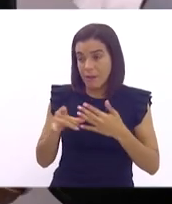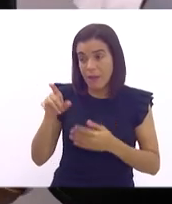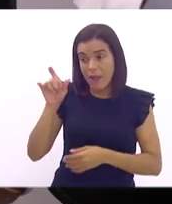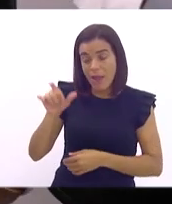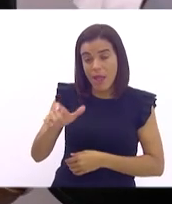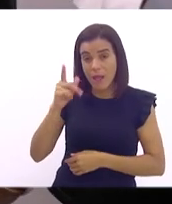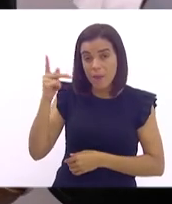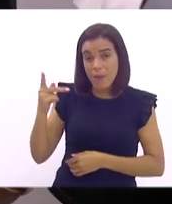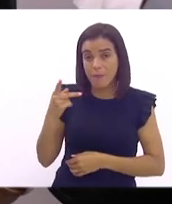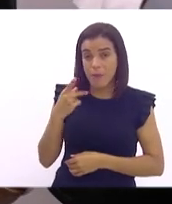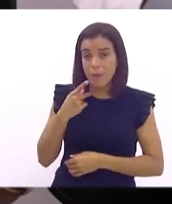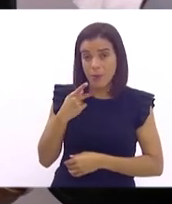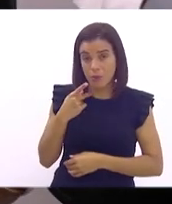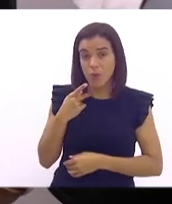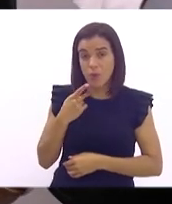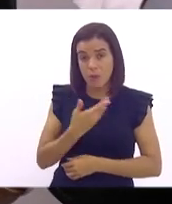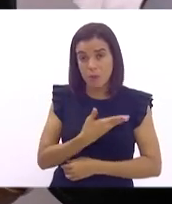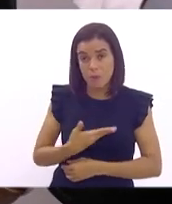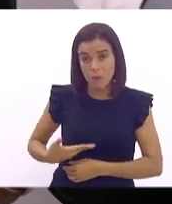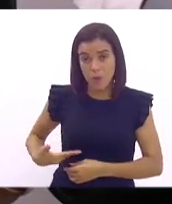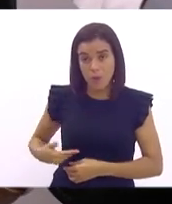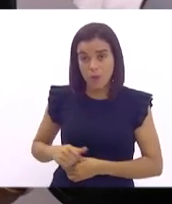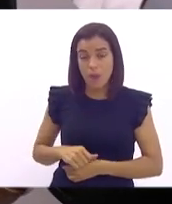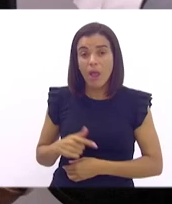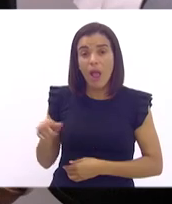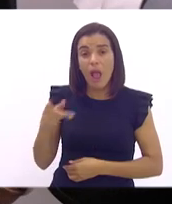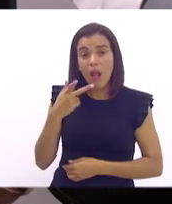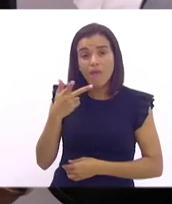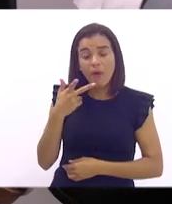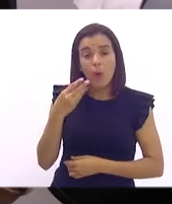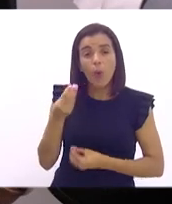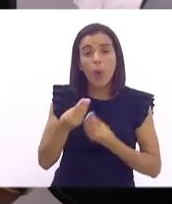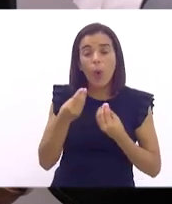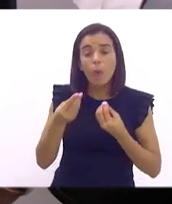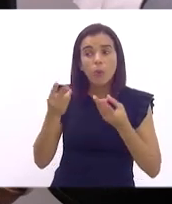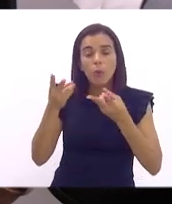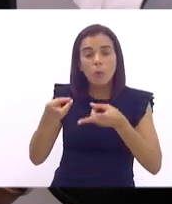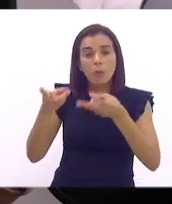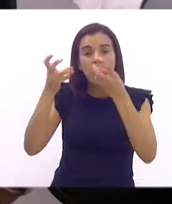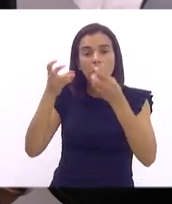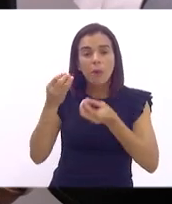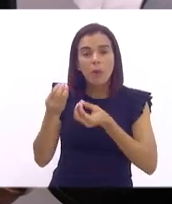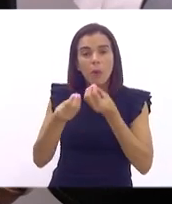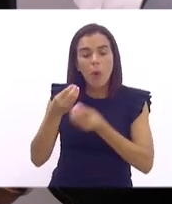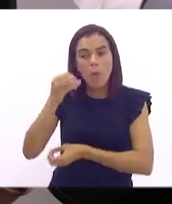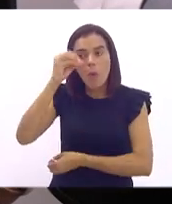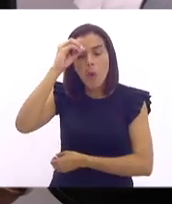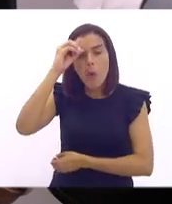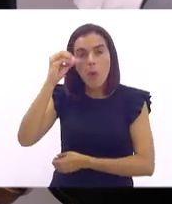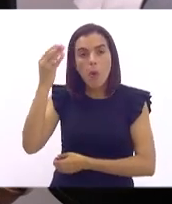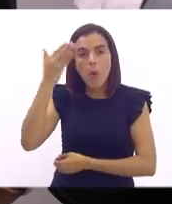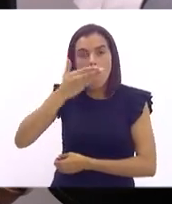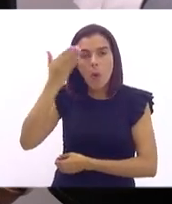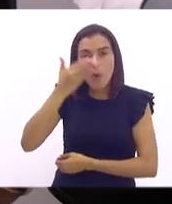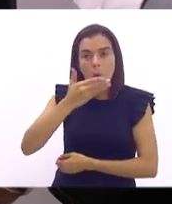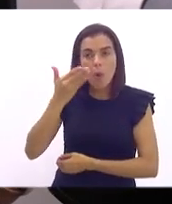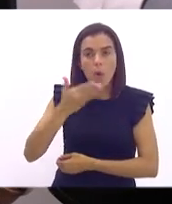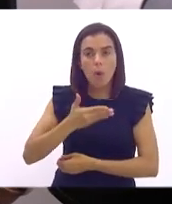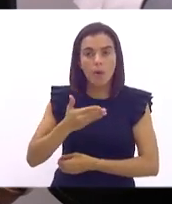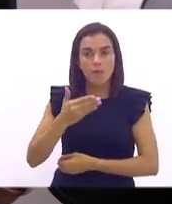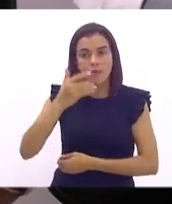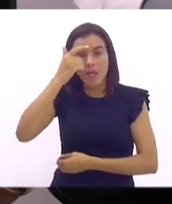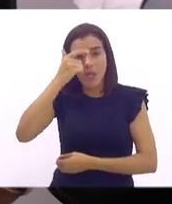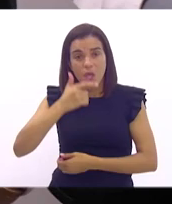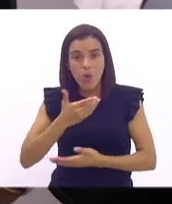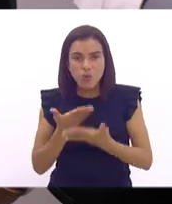promotora pública. E ela fica, como eu não vi, como eu não sabia, como eu não, enfim, eu que estudo, eu